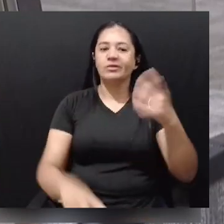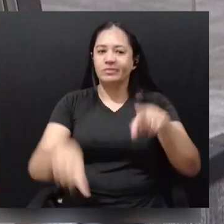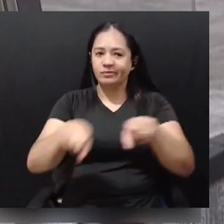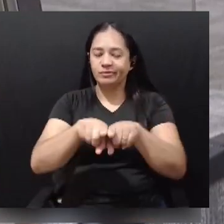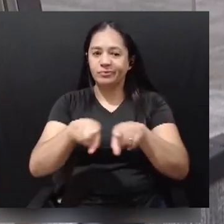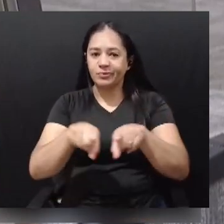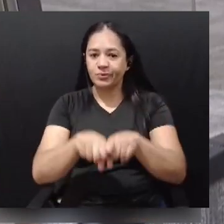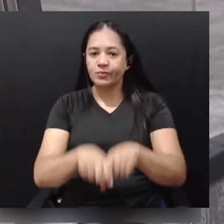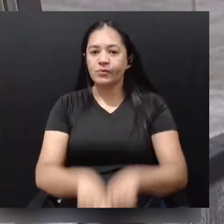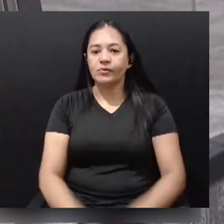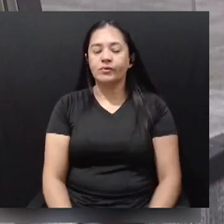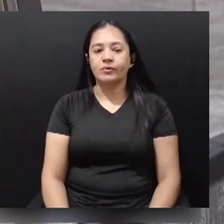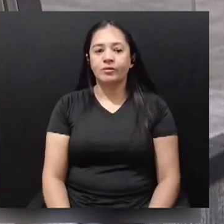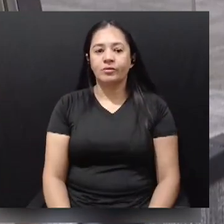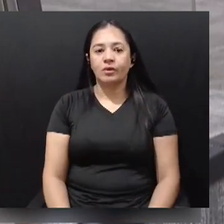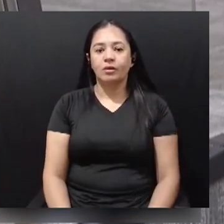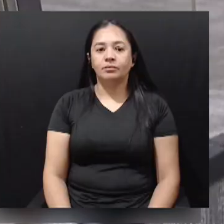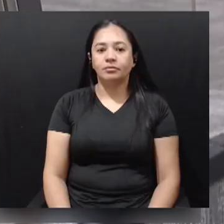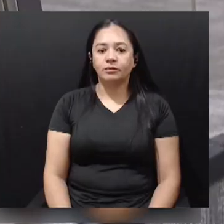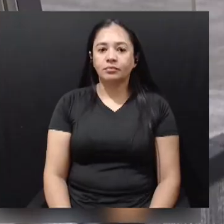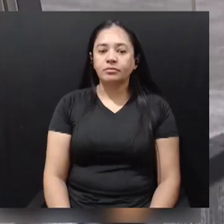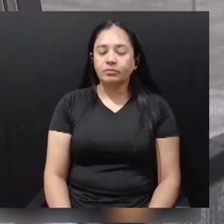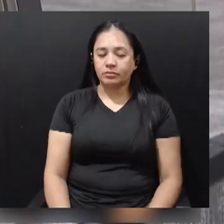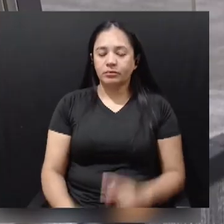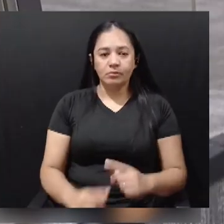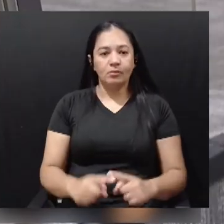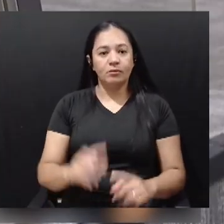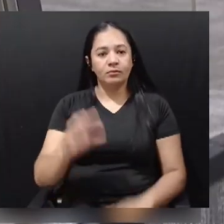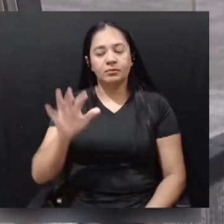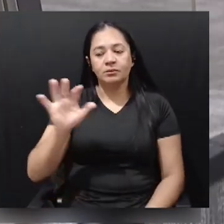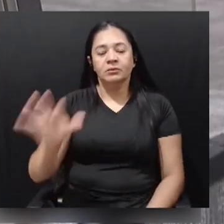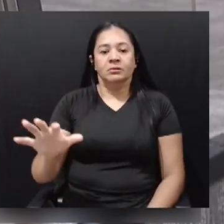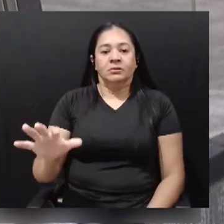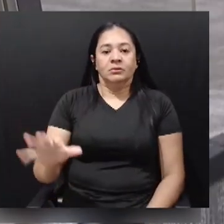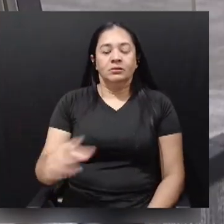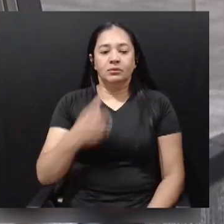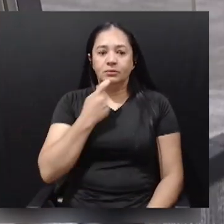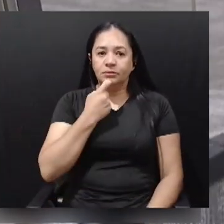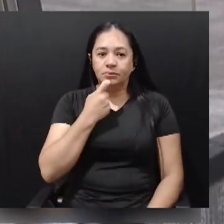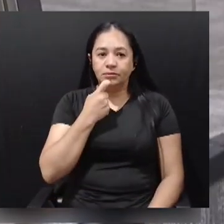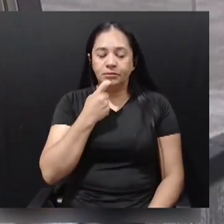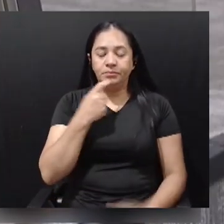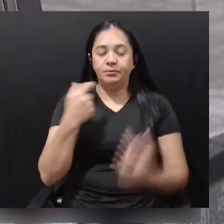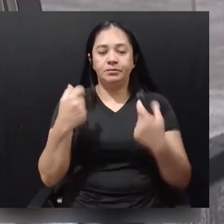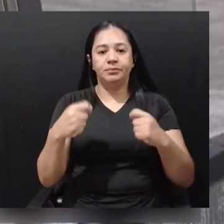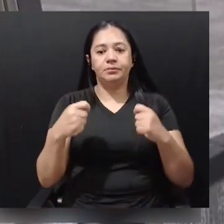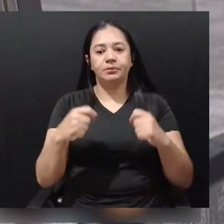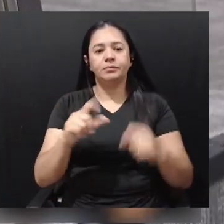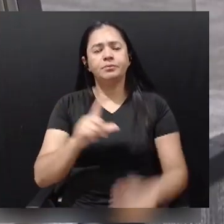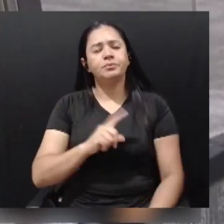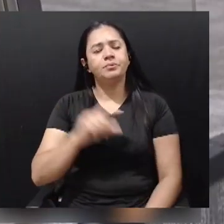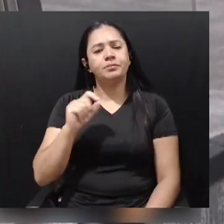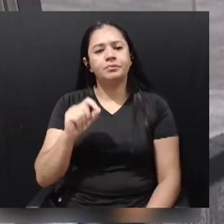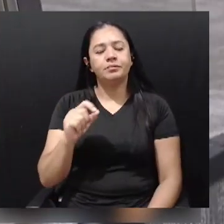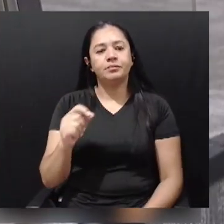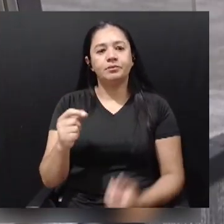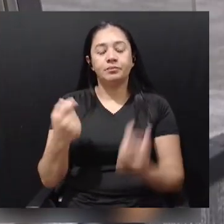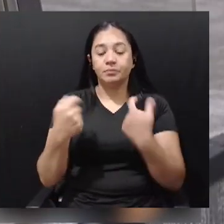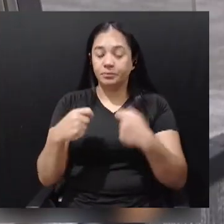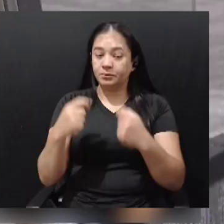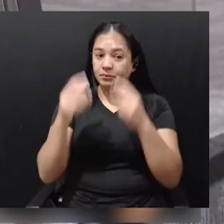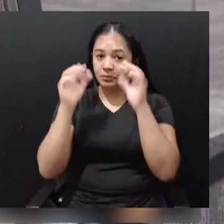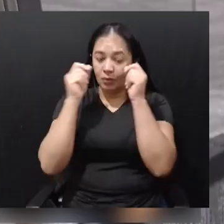ao PIDES passa muito por isso. Então Campinas precisa ter, precisa cair em si, a cidade precisa cair em